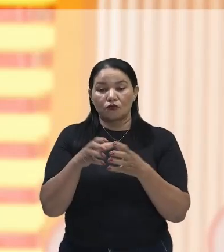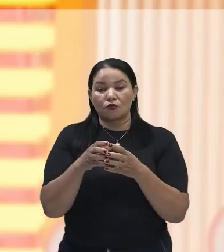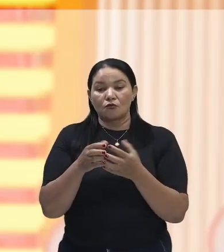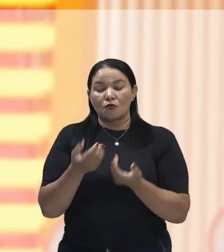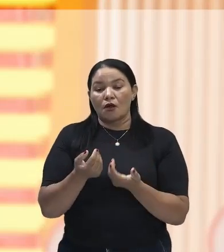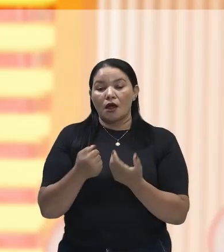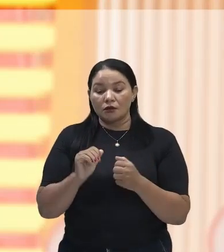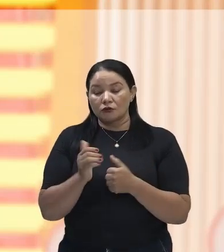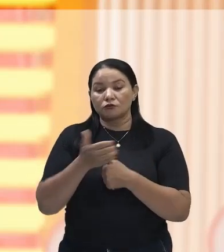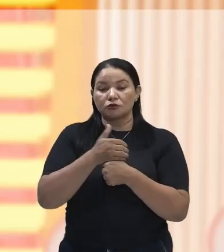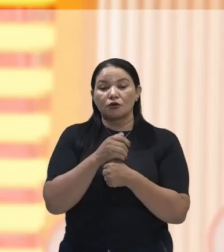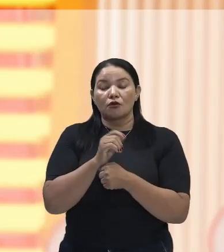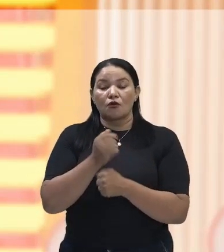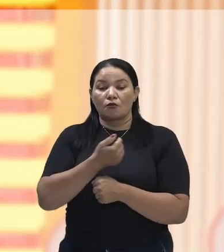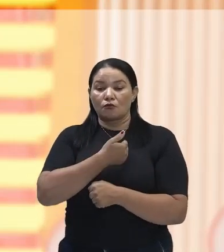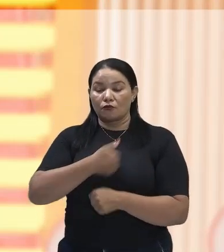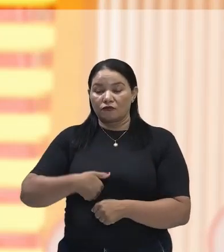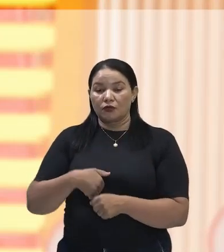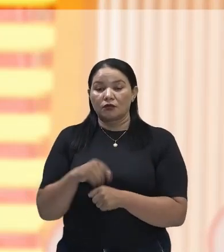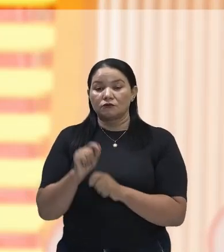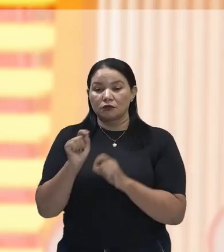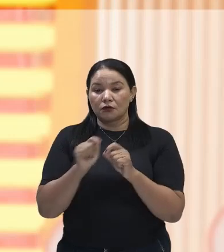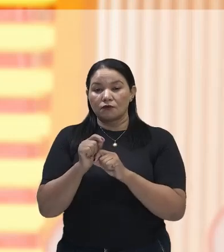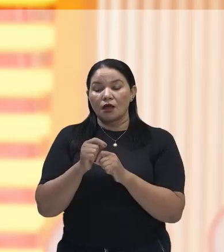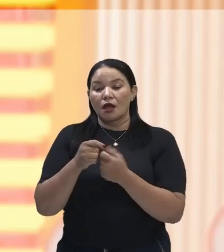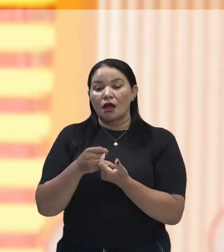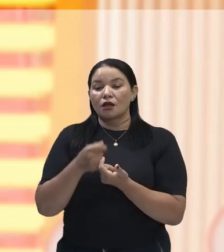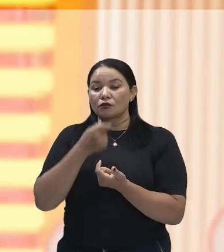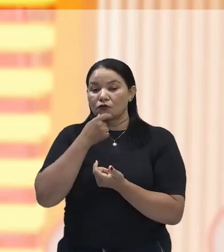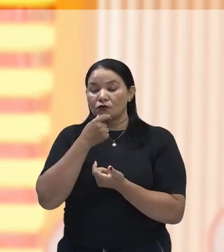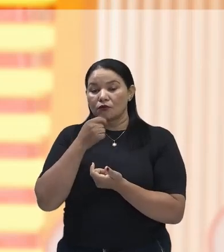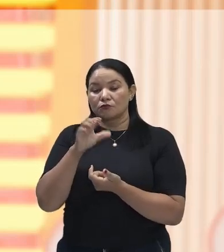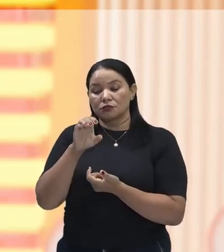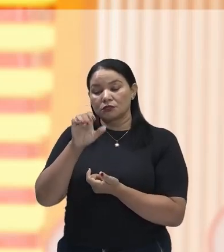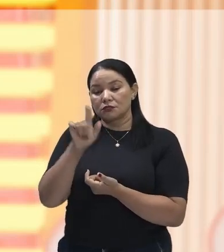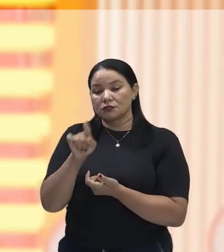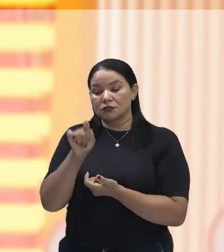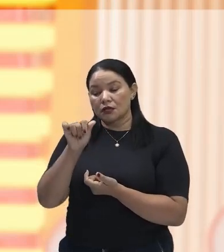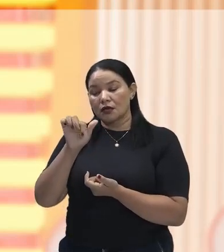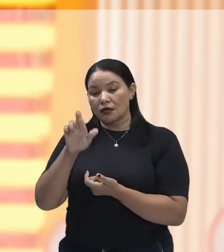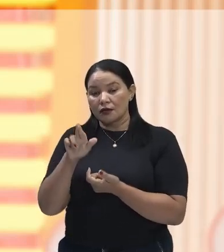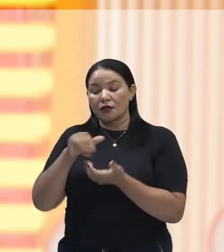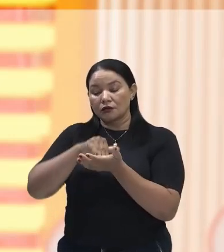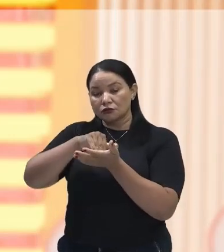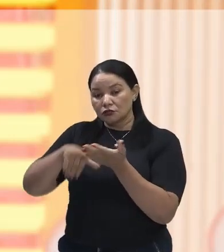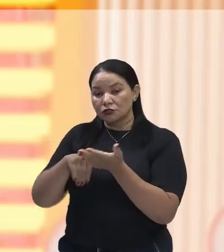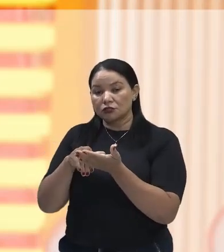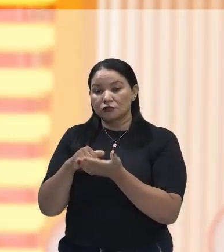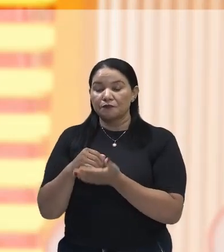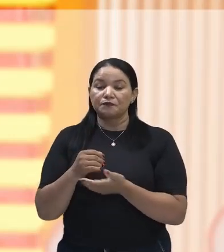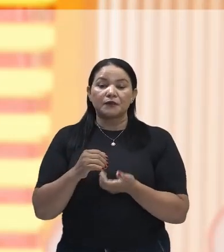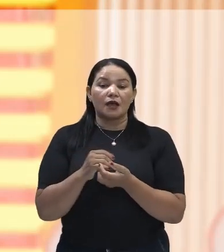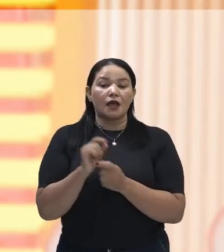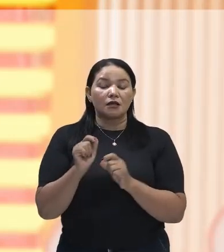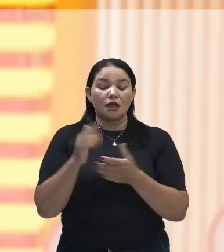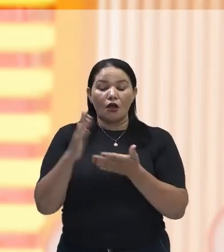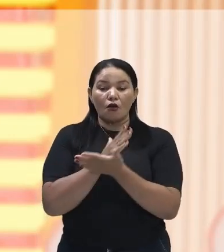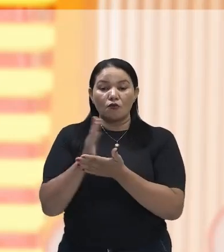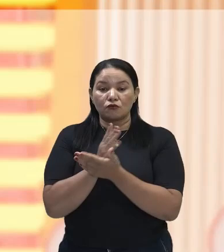ocorre ali a abdicação do czar Nicolau II, Alguns presos políticos